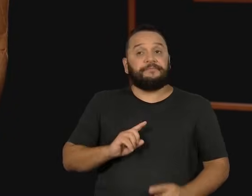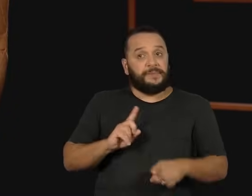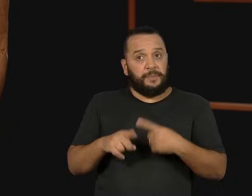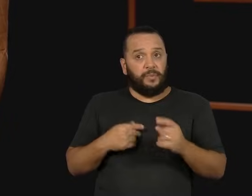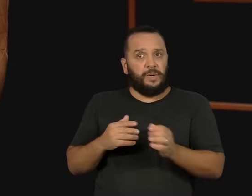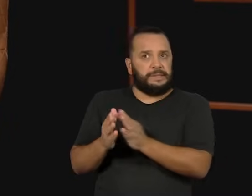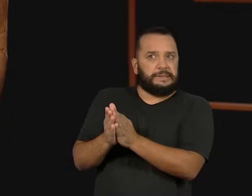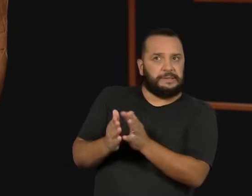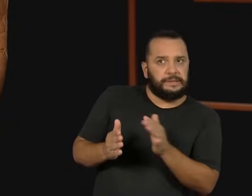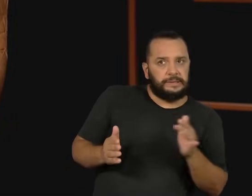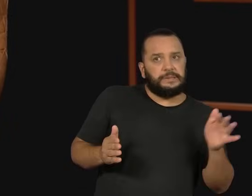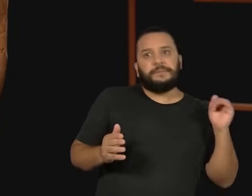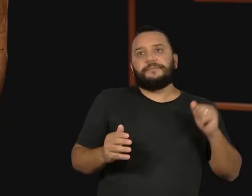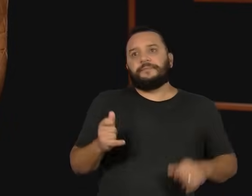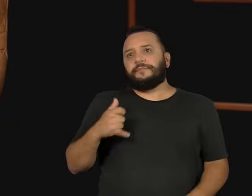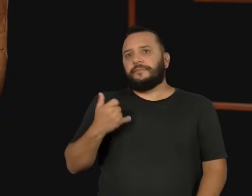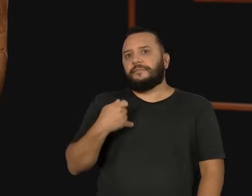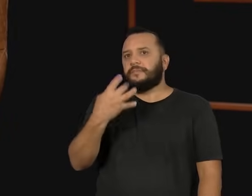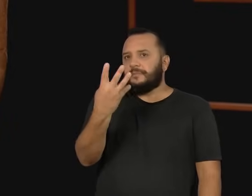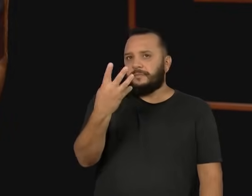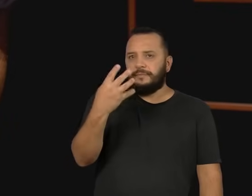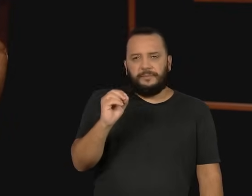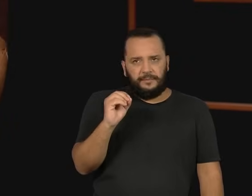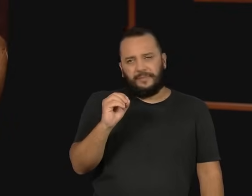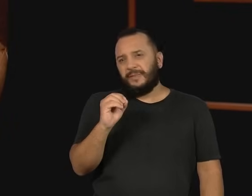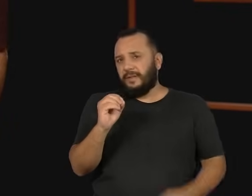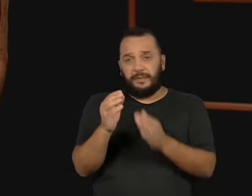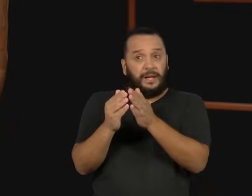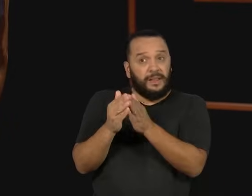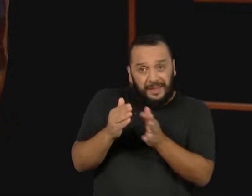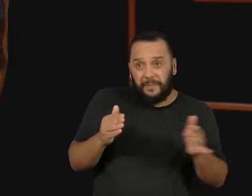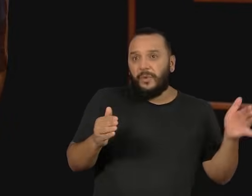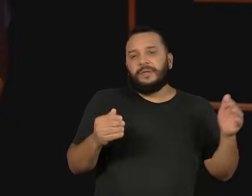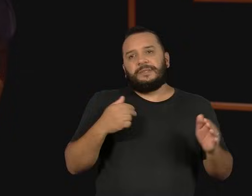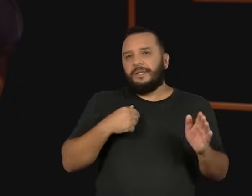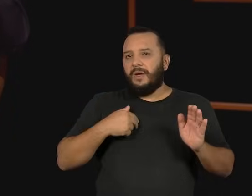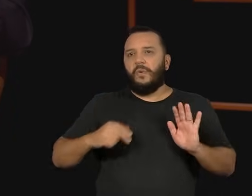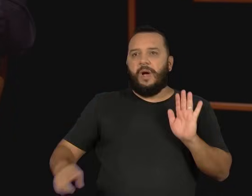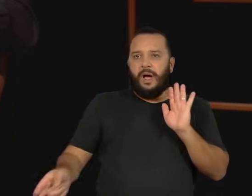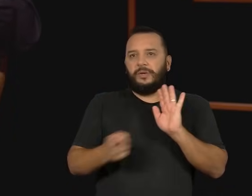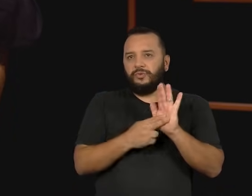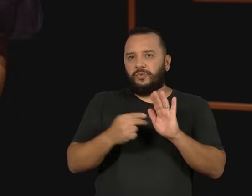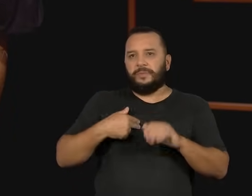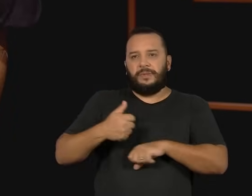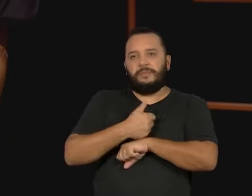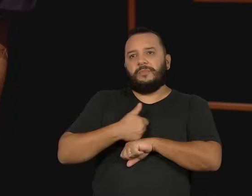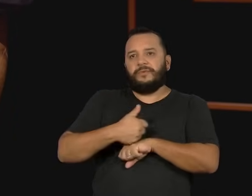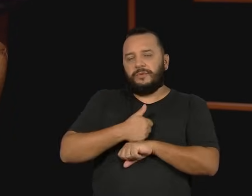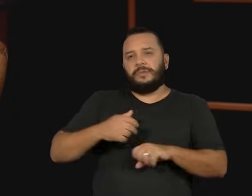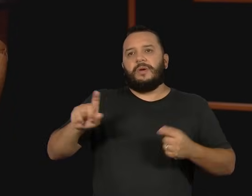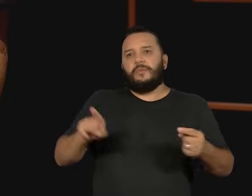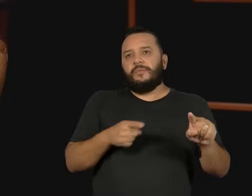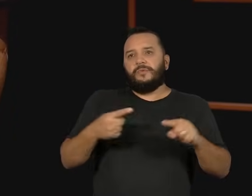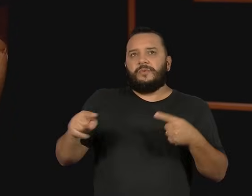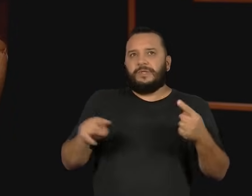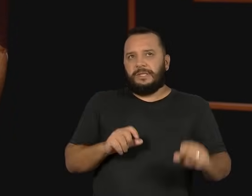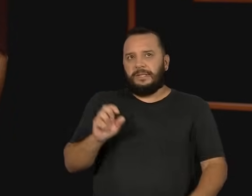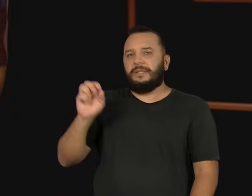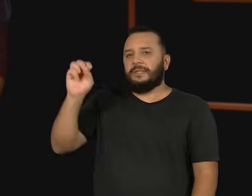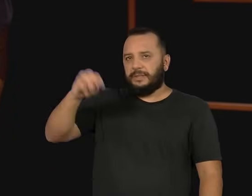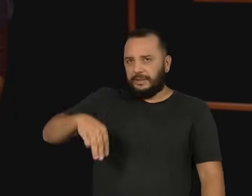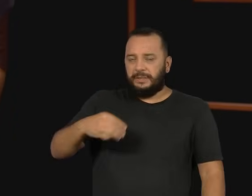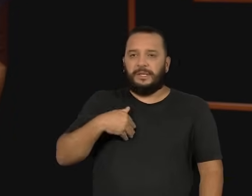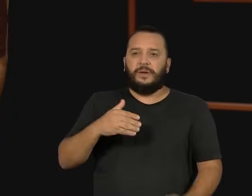dos 40 anos que eu me assumi músico, né, passei a